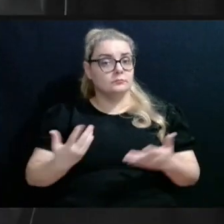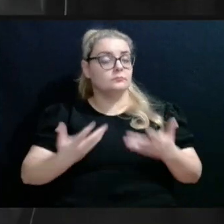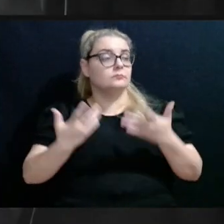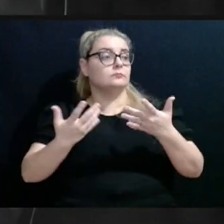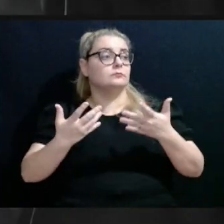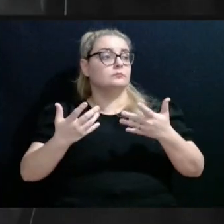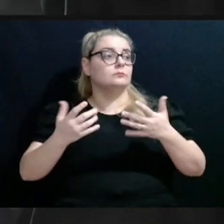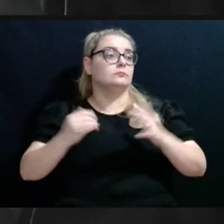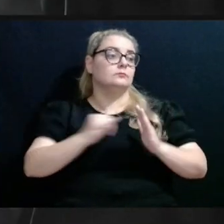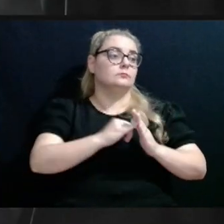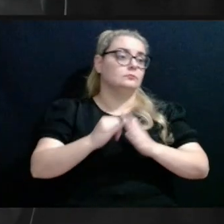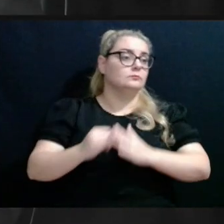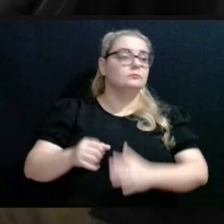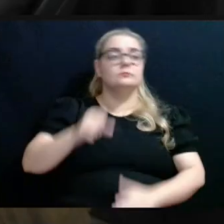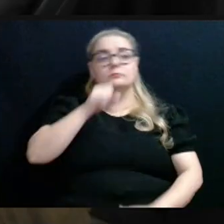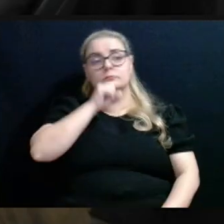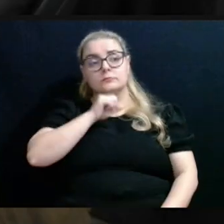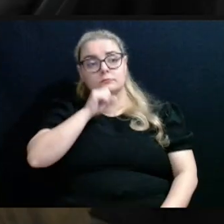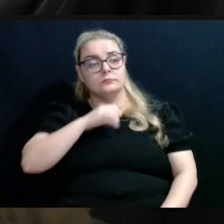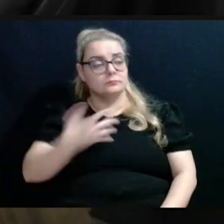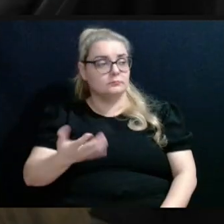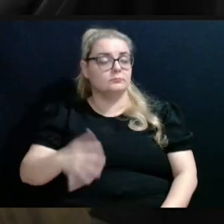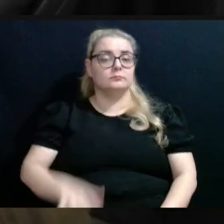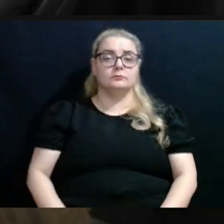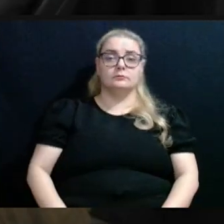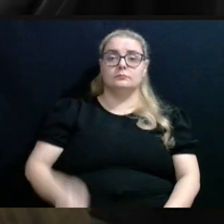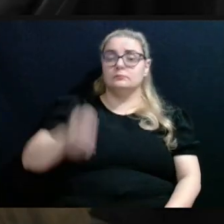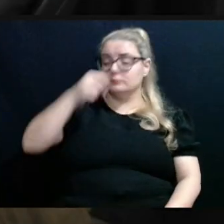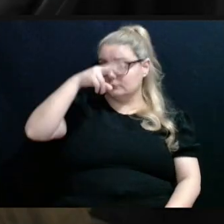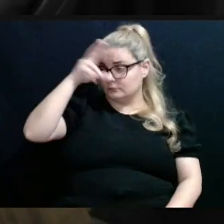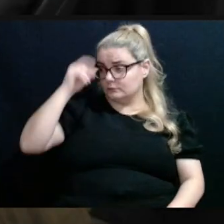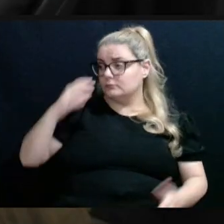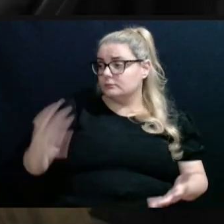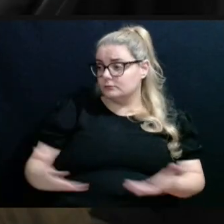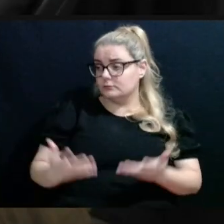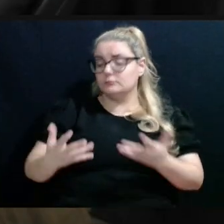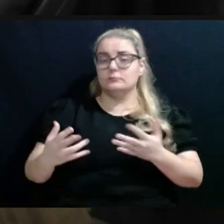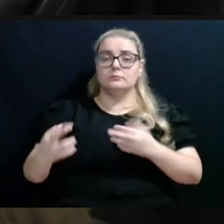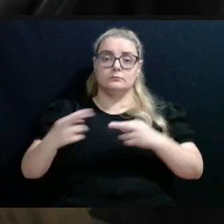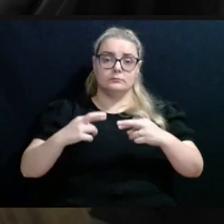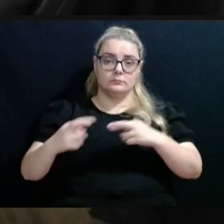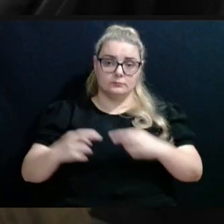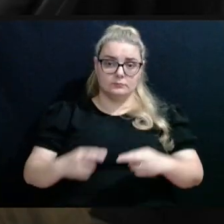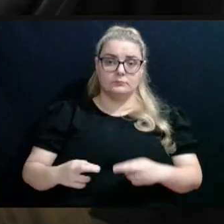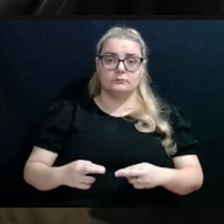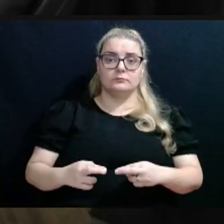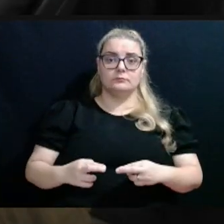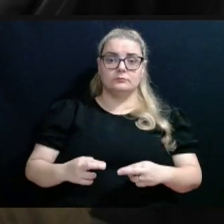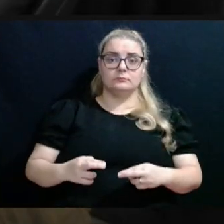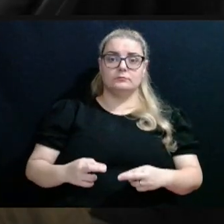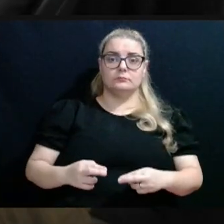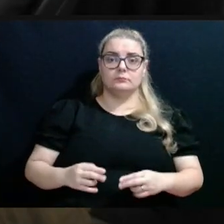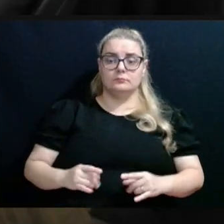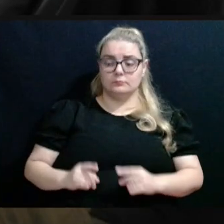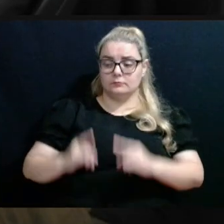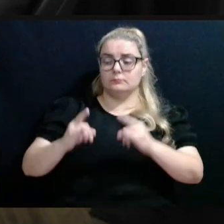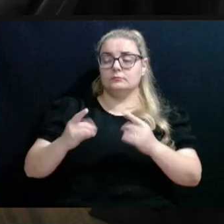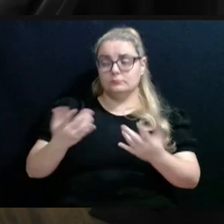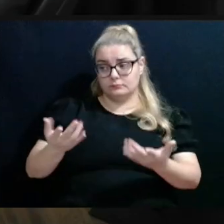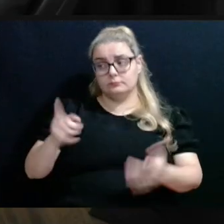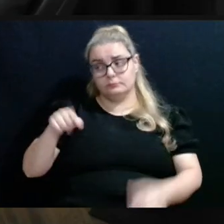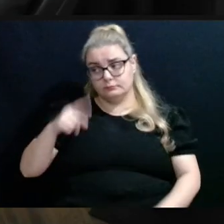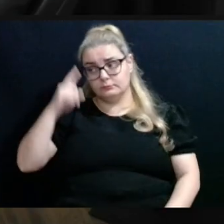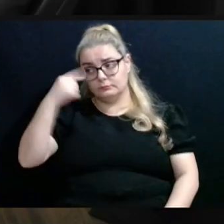imóveis antigos e tudo mais. O prefeito tem dado incentivos fiscais para que se ocupe aqueles prédios, Mirna, né?